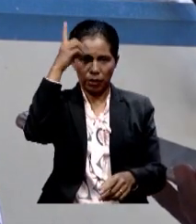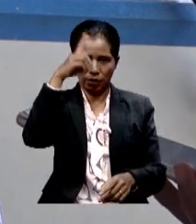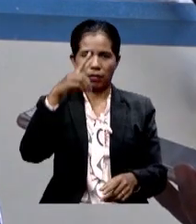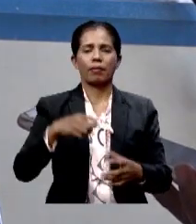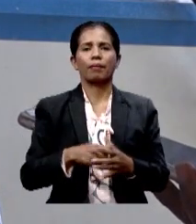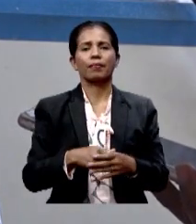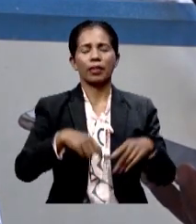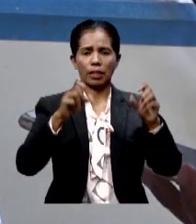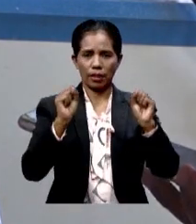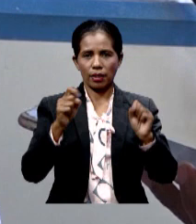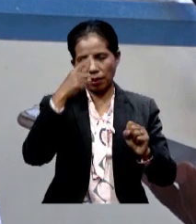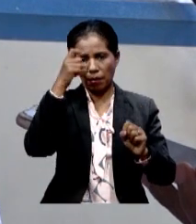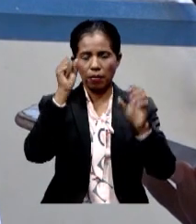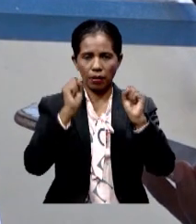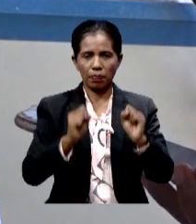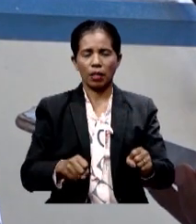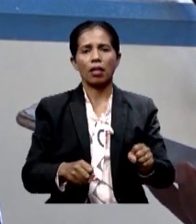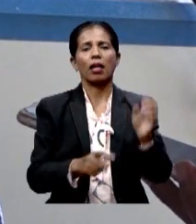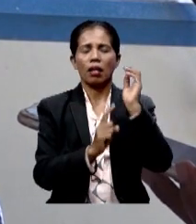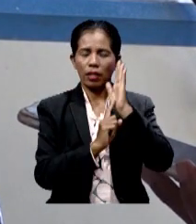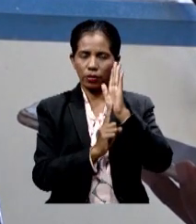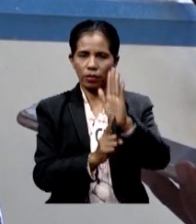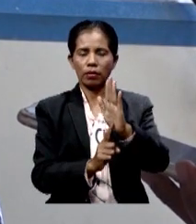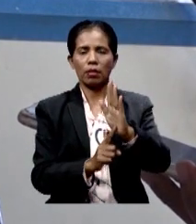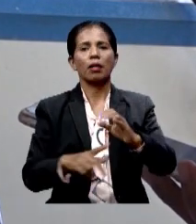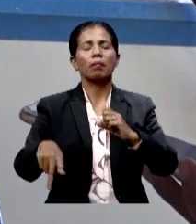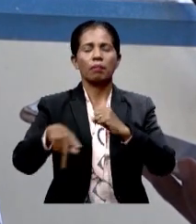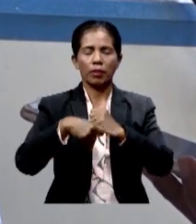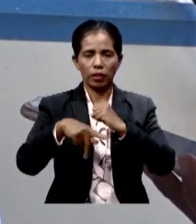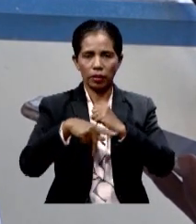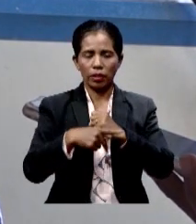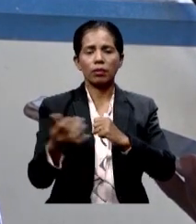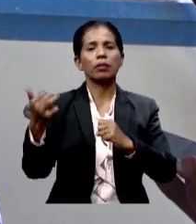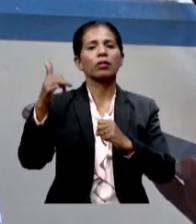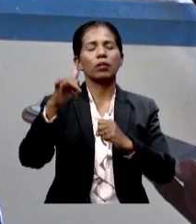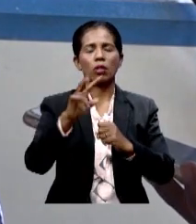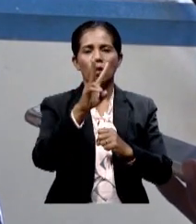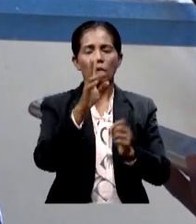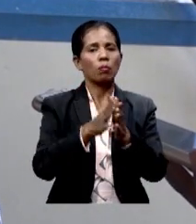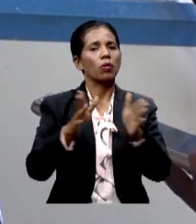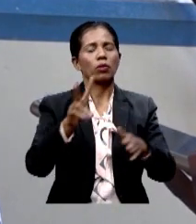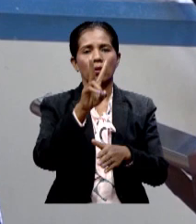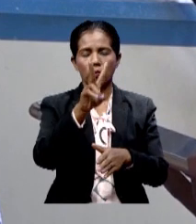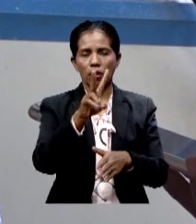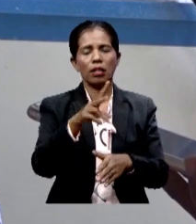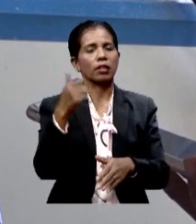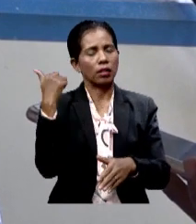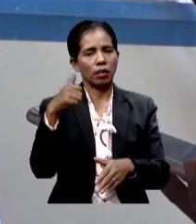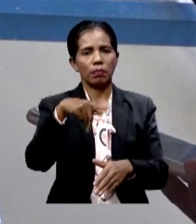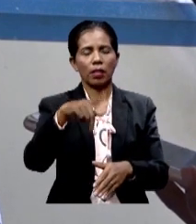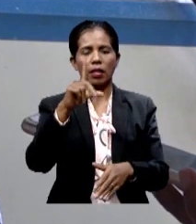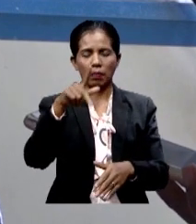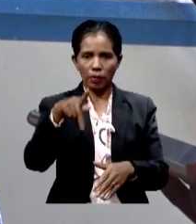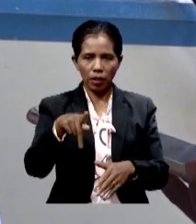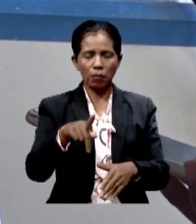tamba bele convencemos partido oposição Rua Selo, PLP, neve crítico